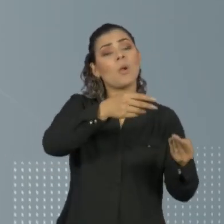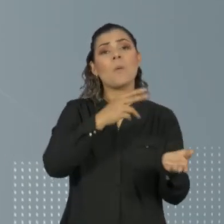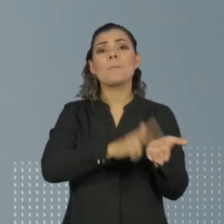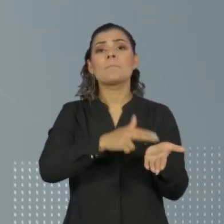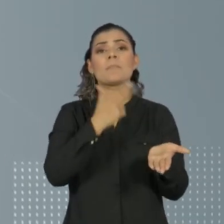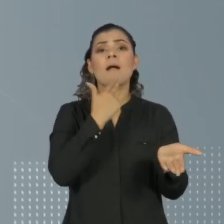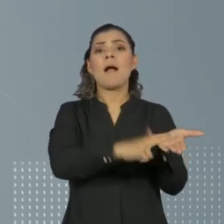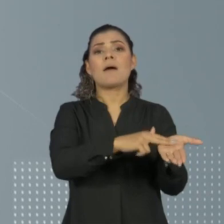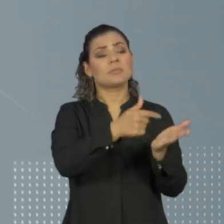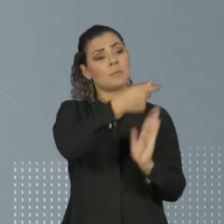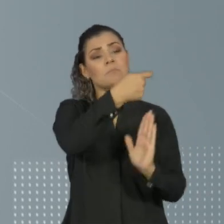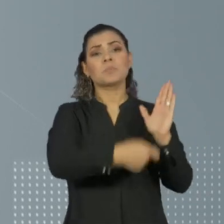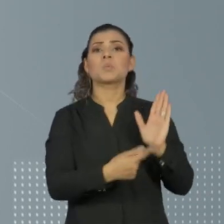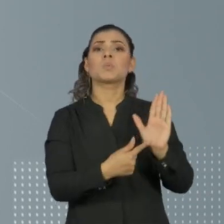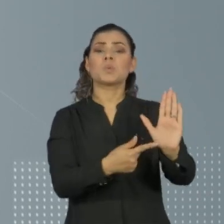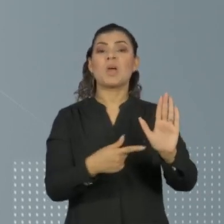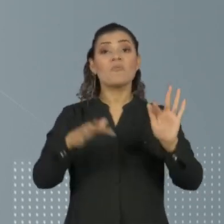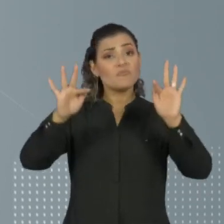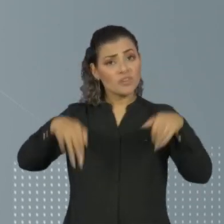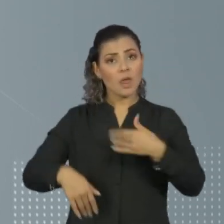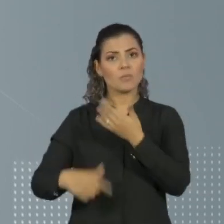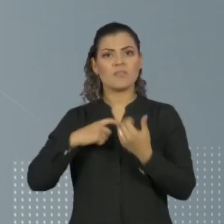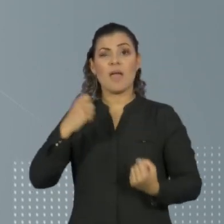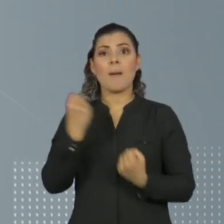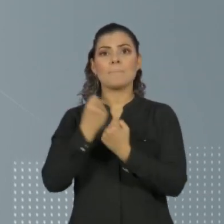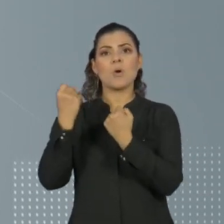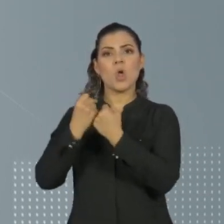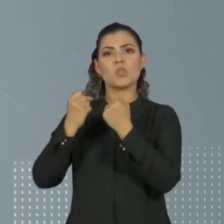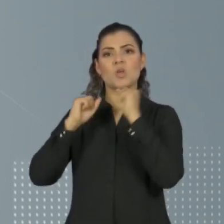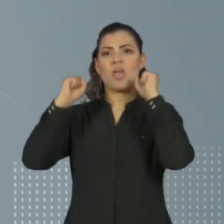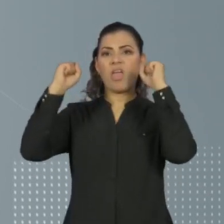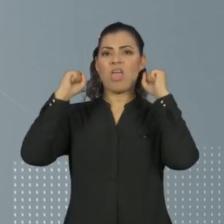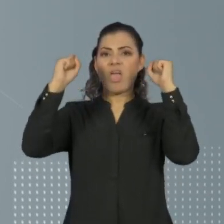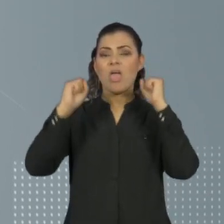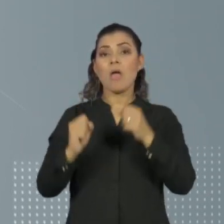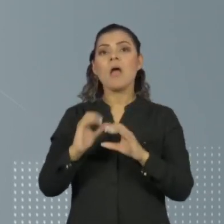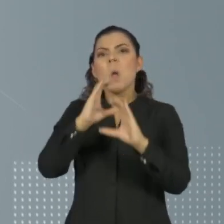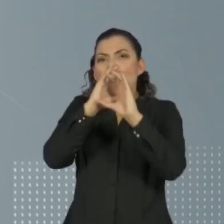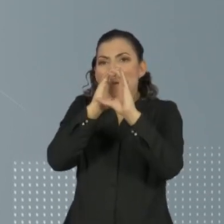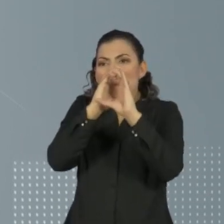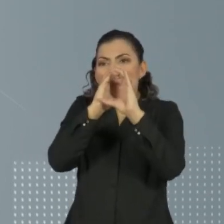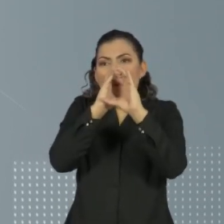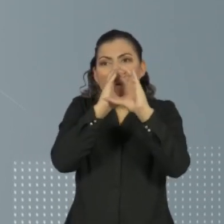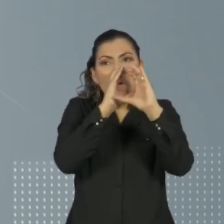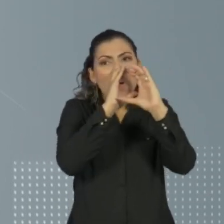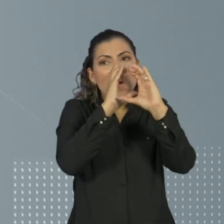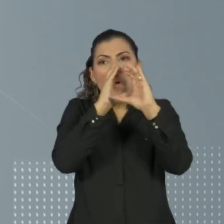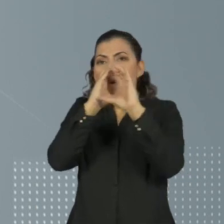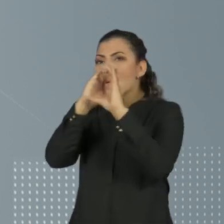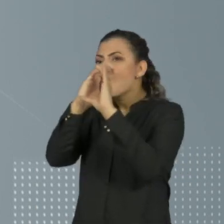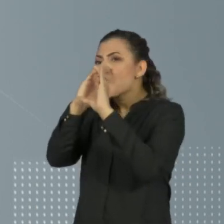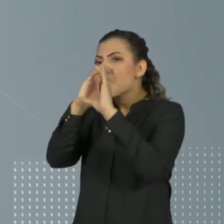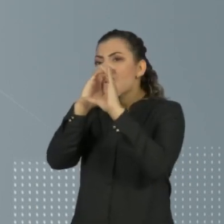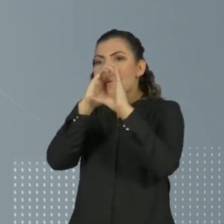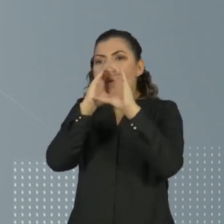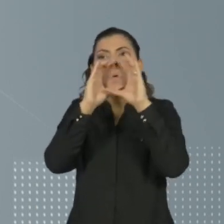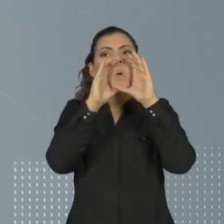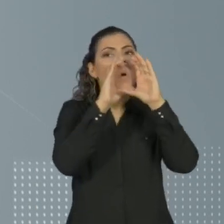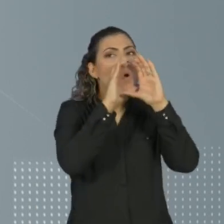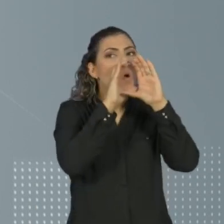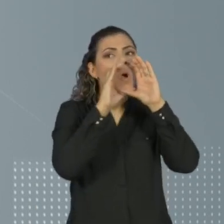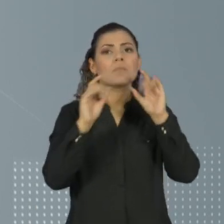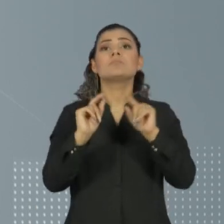defesa por escrito e na saída foi carregado por apoiadores com megafone vai entrar obg se defender a liberdade de expressão